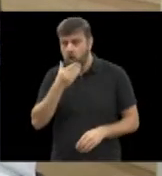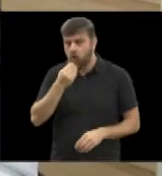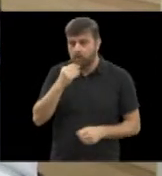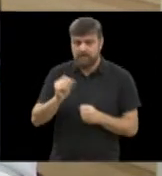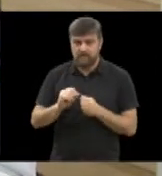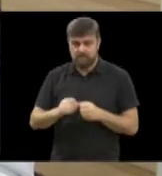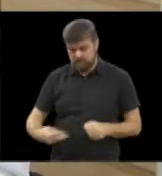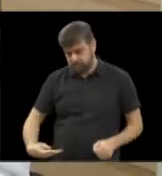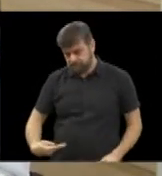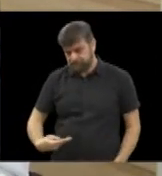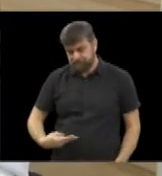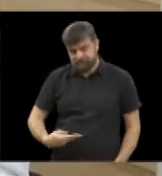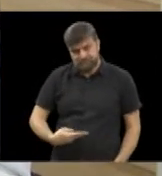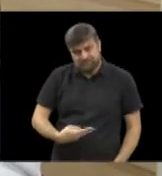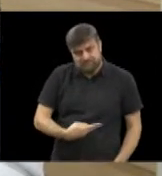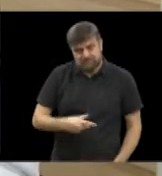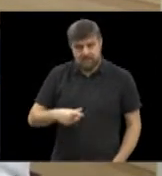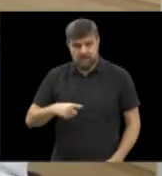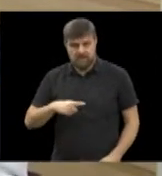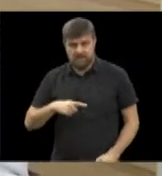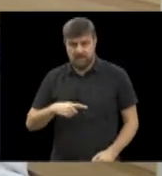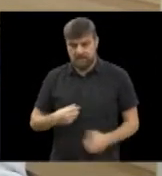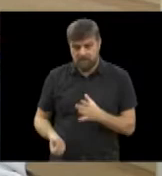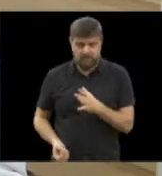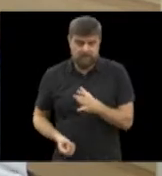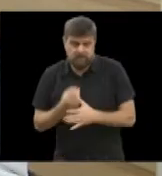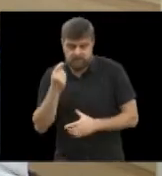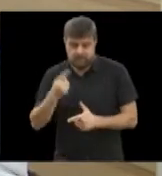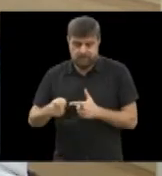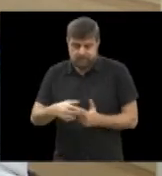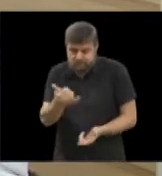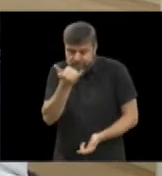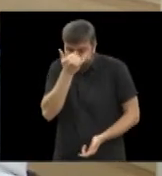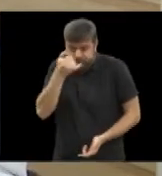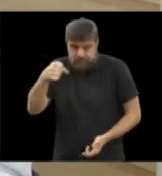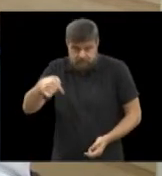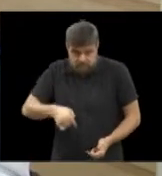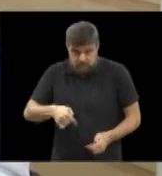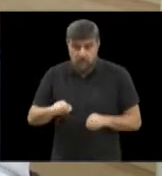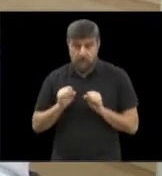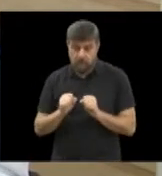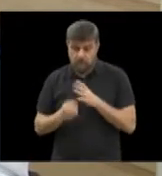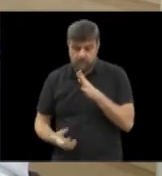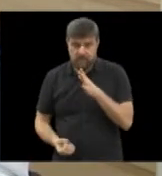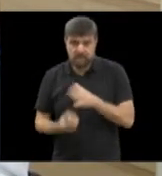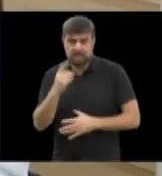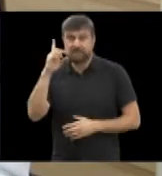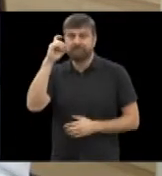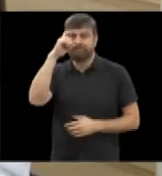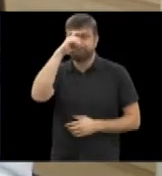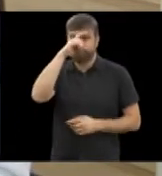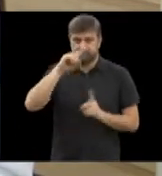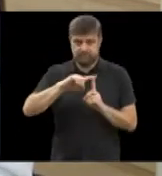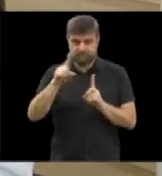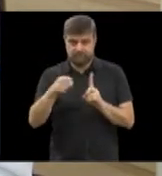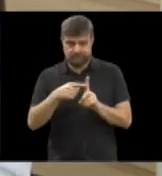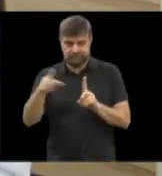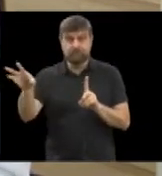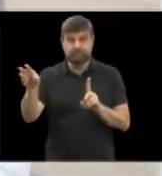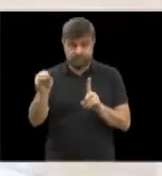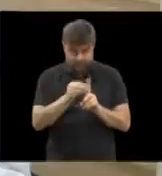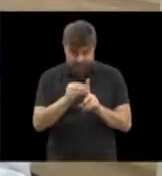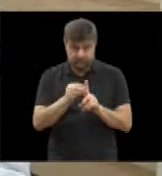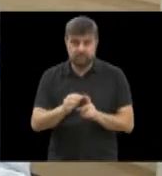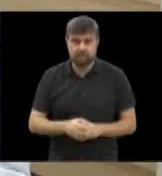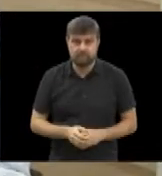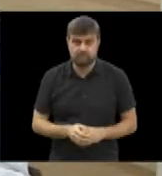procedimento e eventualmente teve alguma lesão dos condutos, do ducto deferente, pode ter alguma dificuldade para